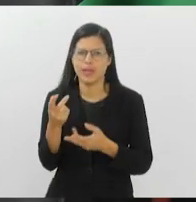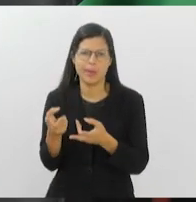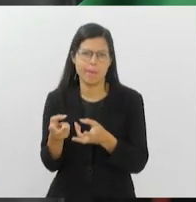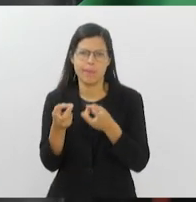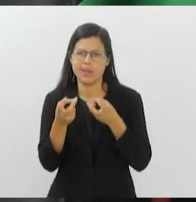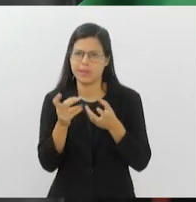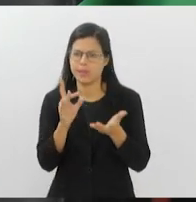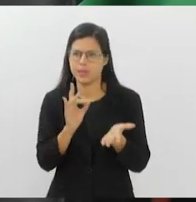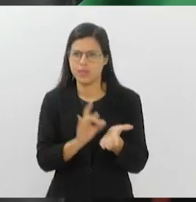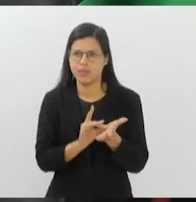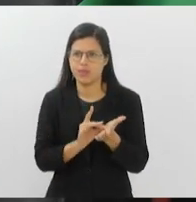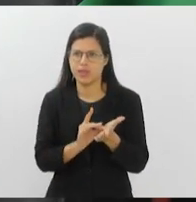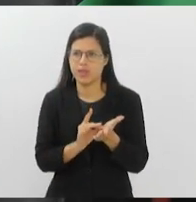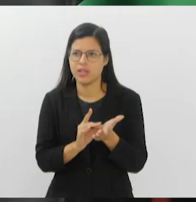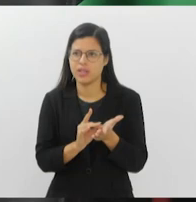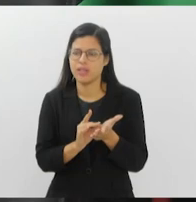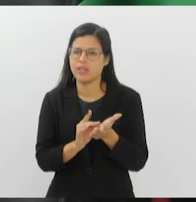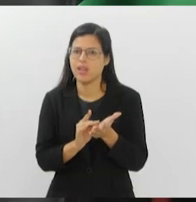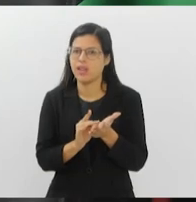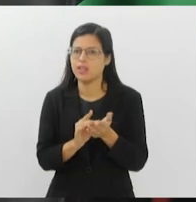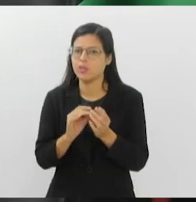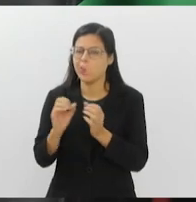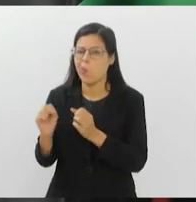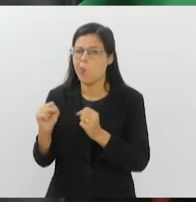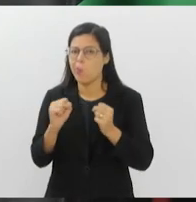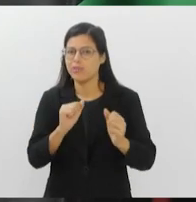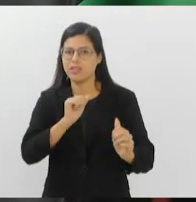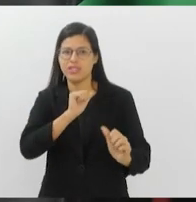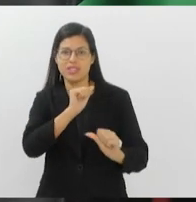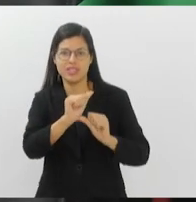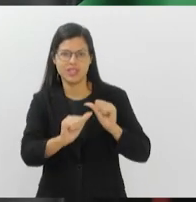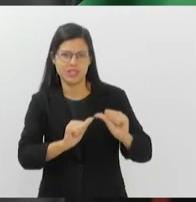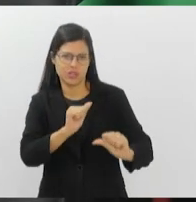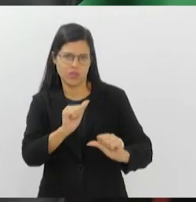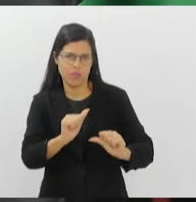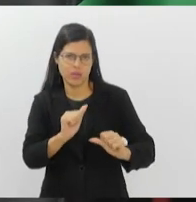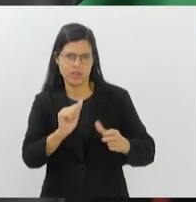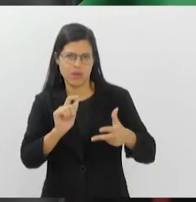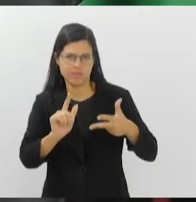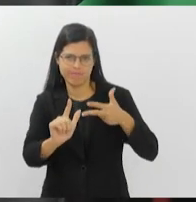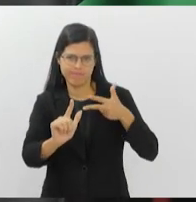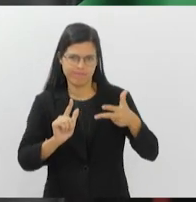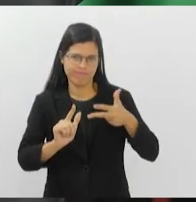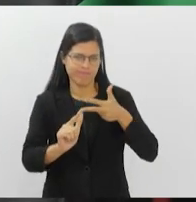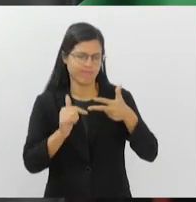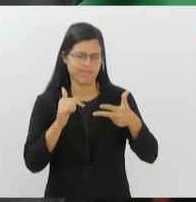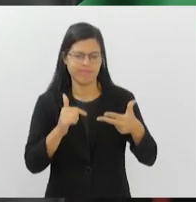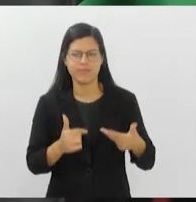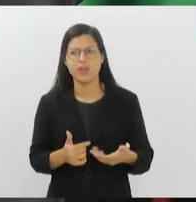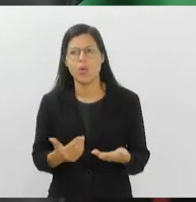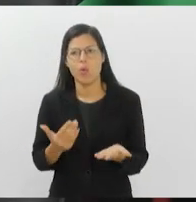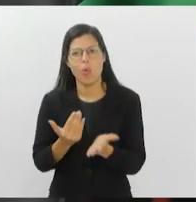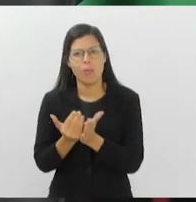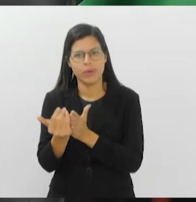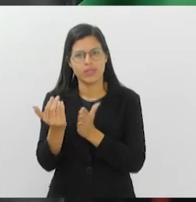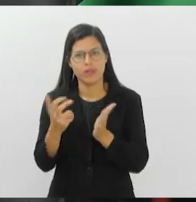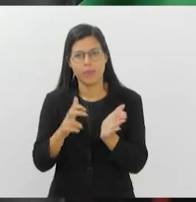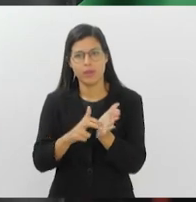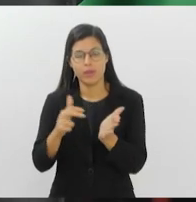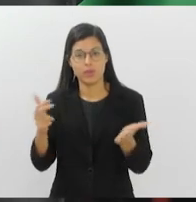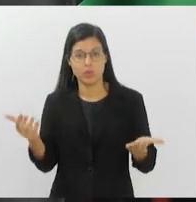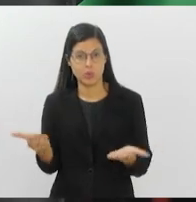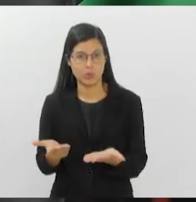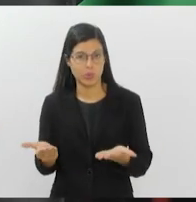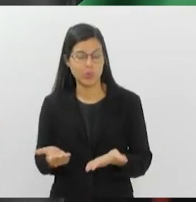verdadeiramente o nosso poder de transformação enquanto poder legislativo. E começar amanhã de hoje, com